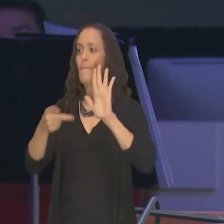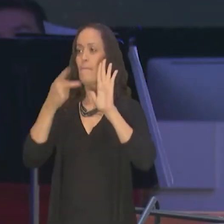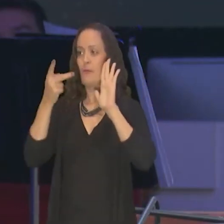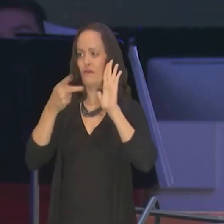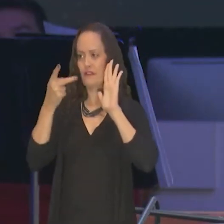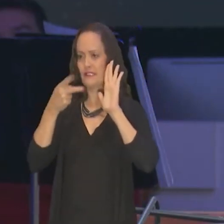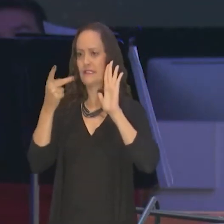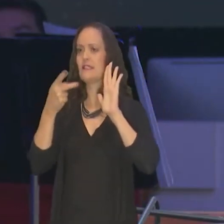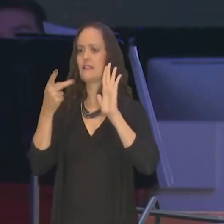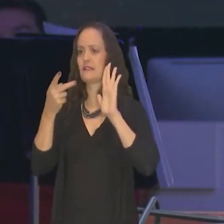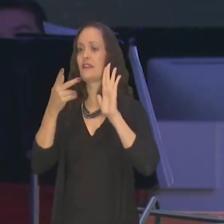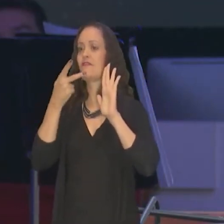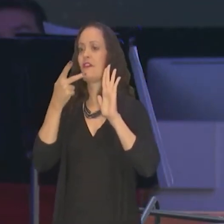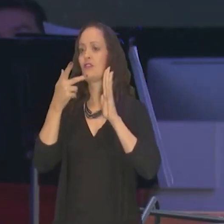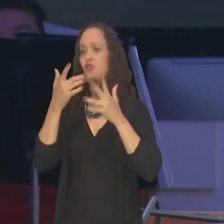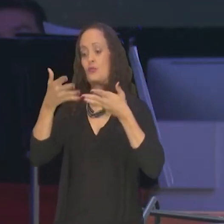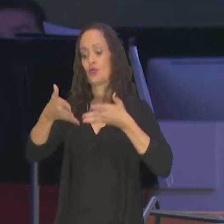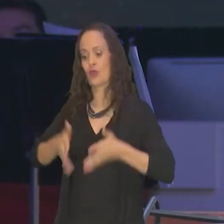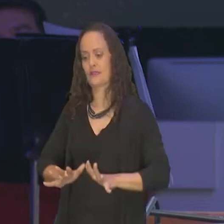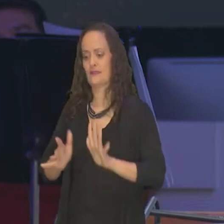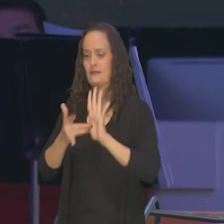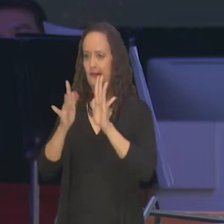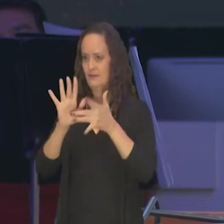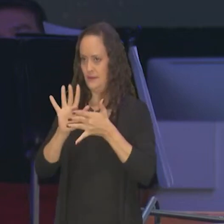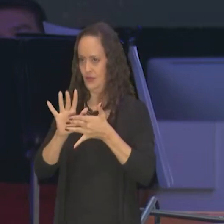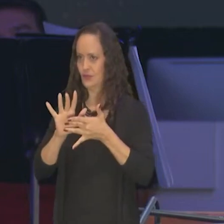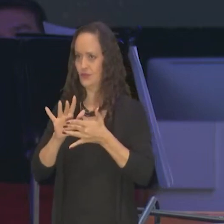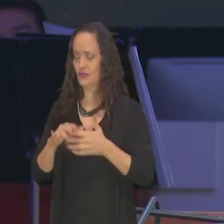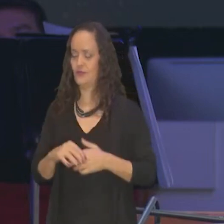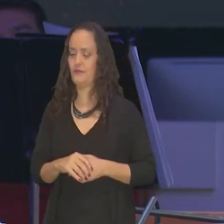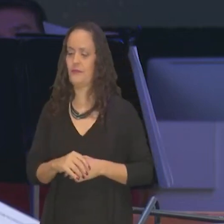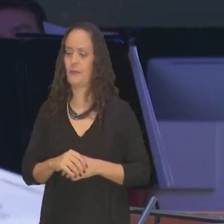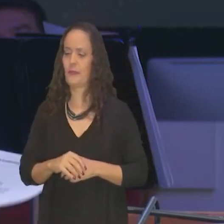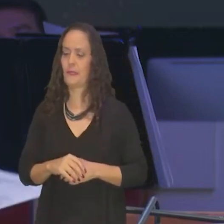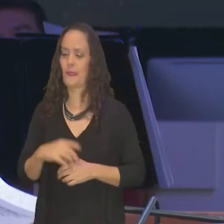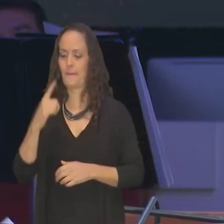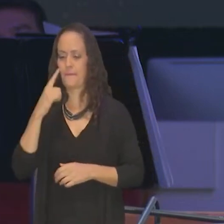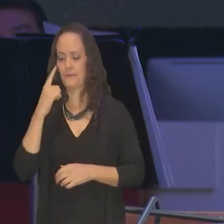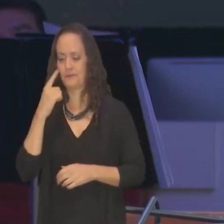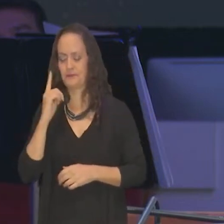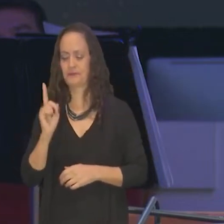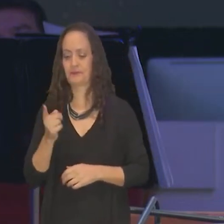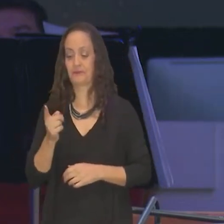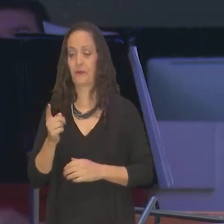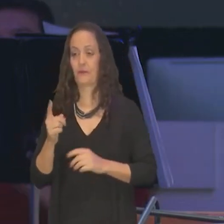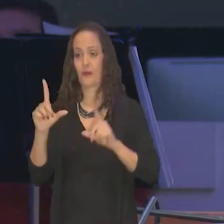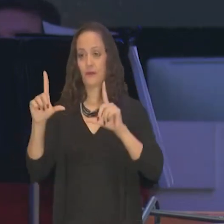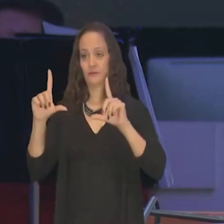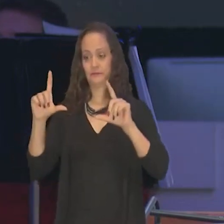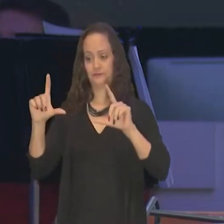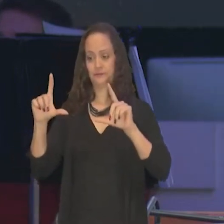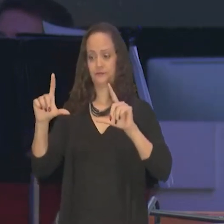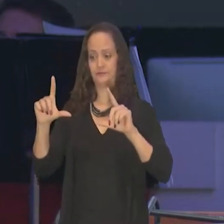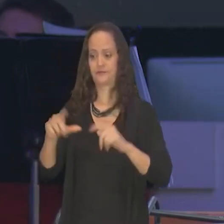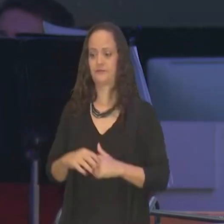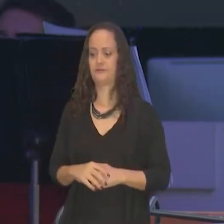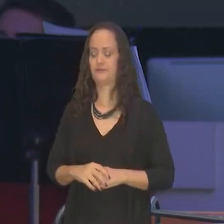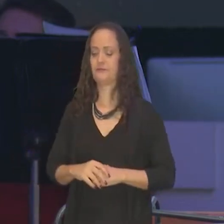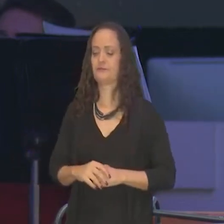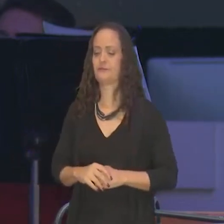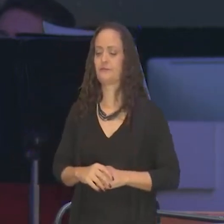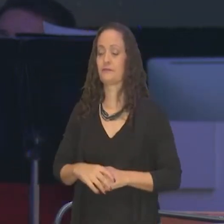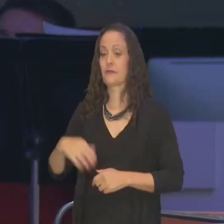conta do nascimento de Jesus. Pode passar o slide, minha irmã? A